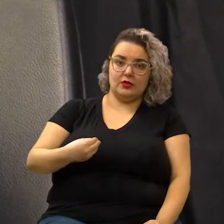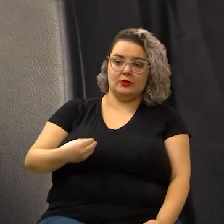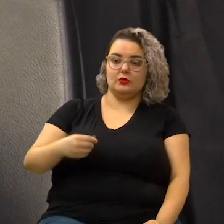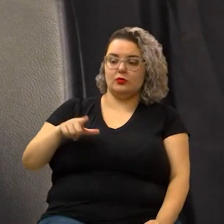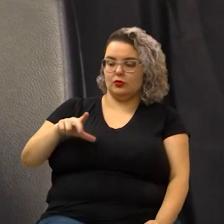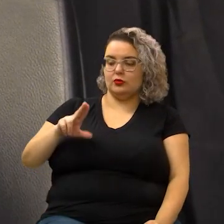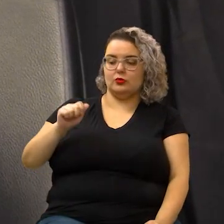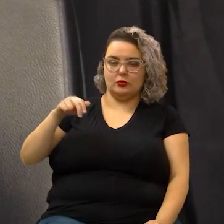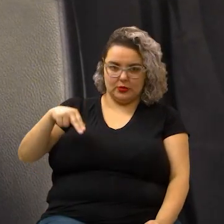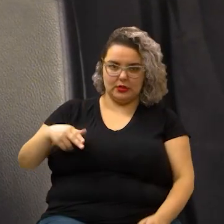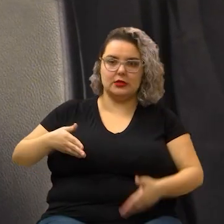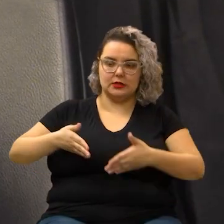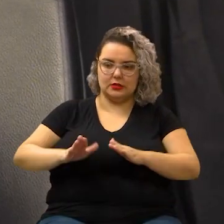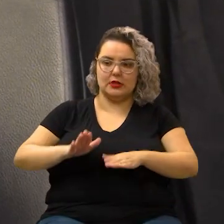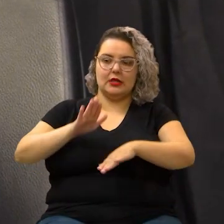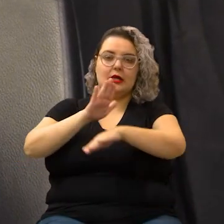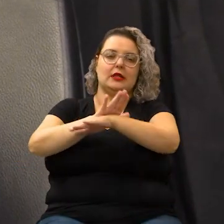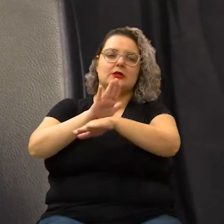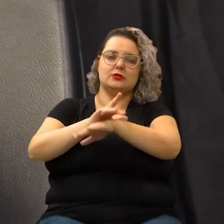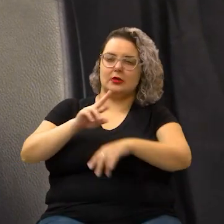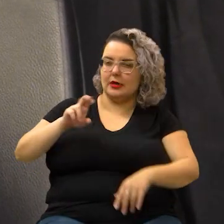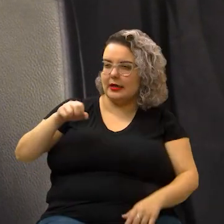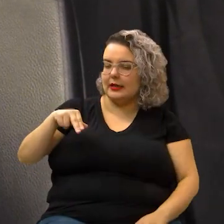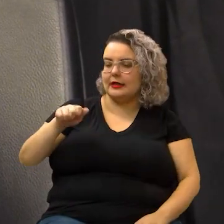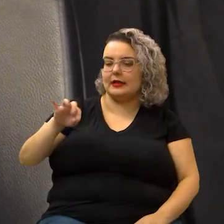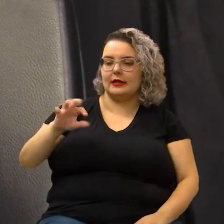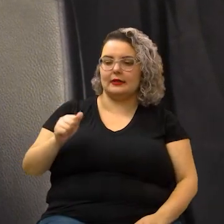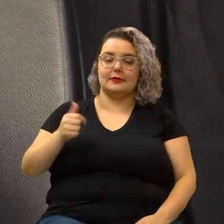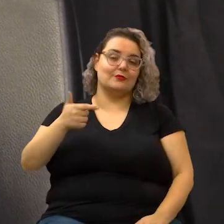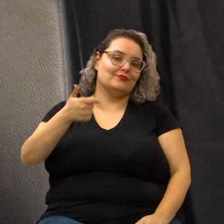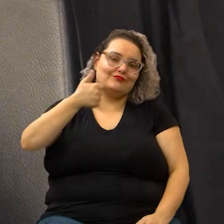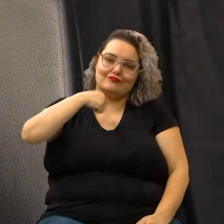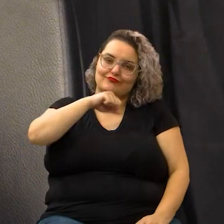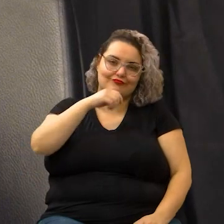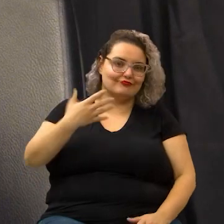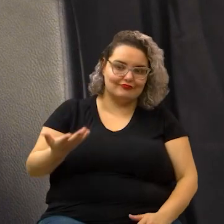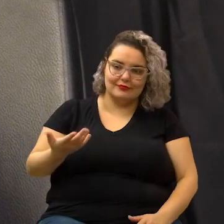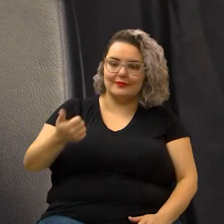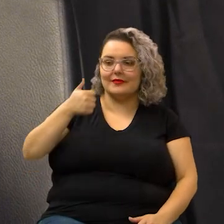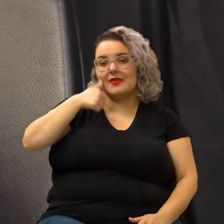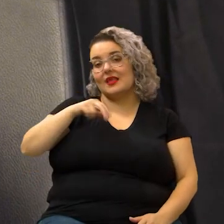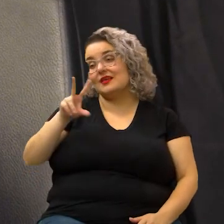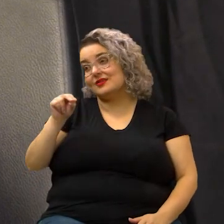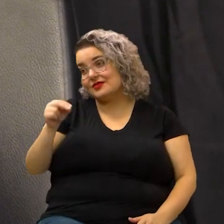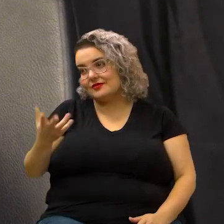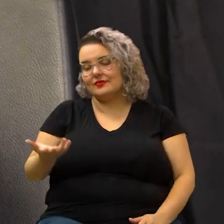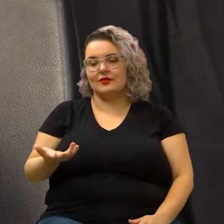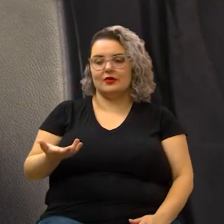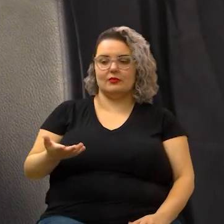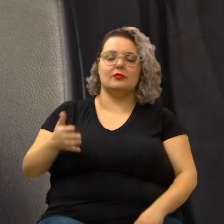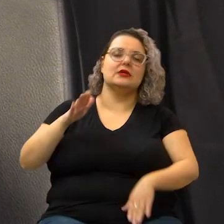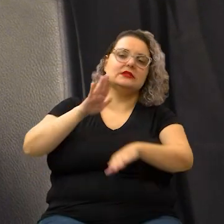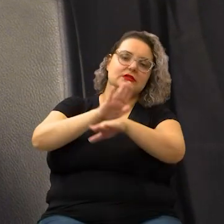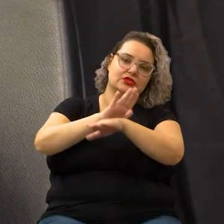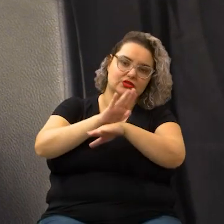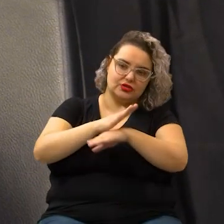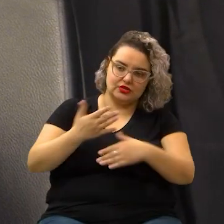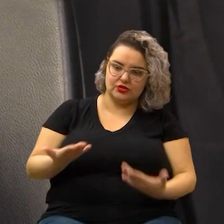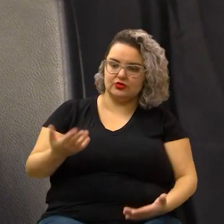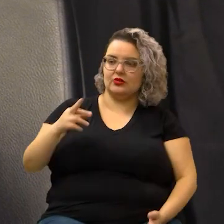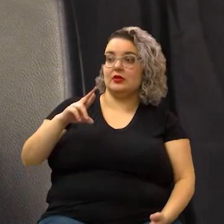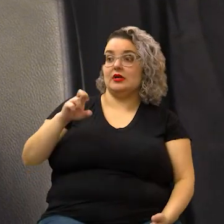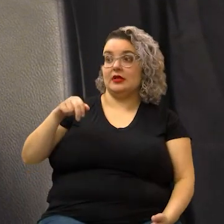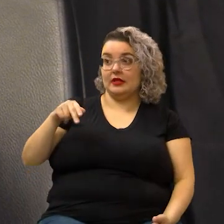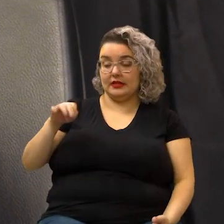nasceu, o Luan, ela ajudou muito a Renata. Sei. Sabe, a gente não tinha minha mãe também, ali de vó e tal, mas ela